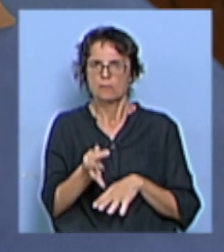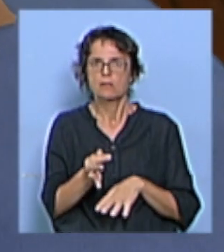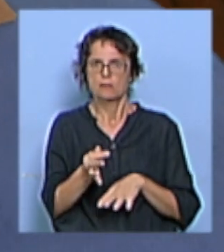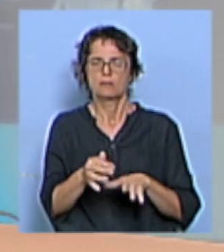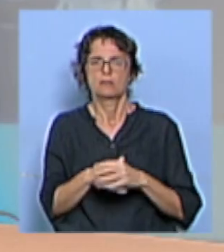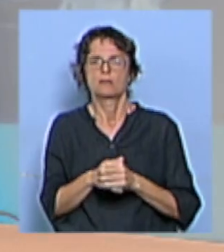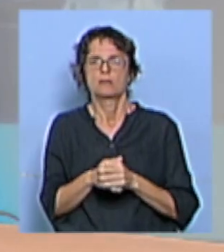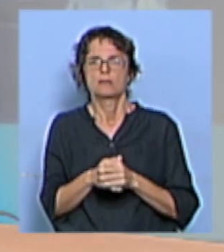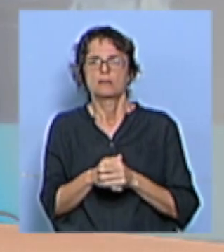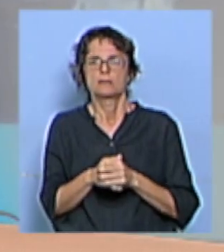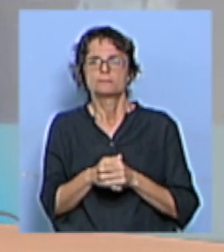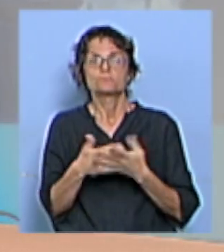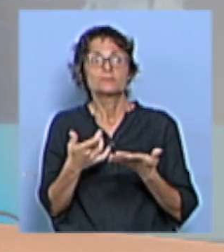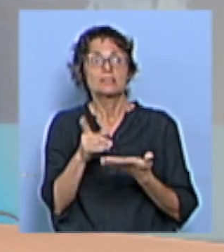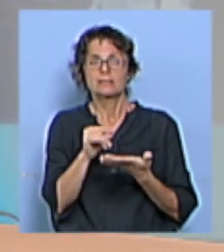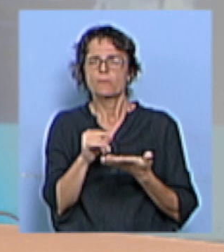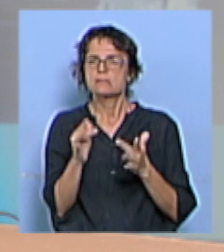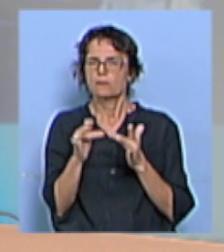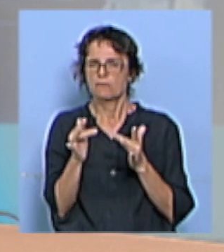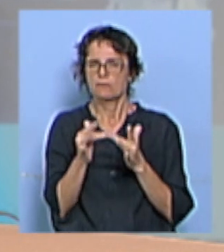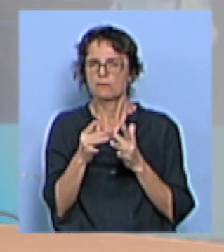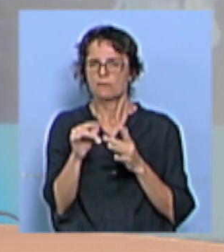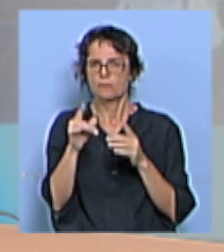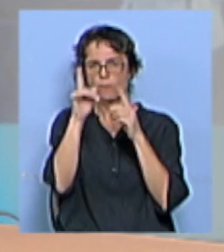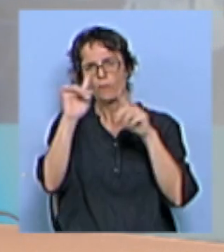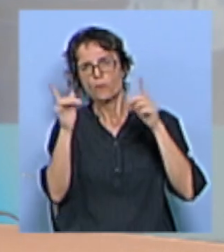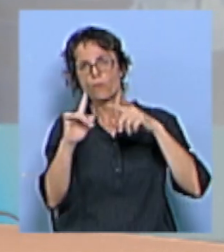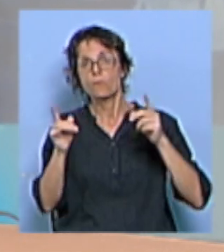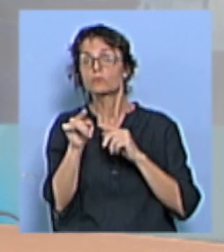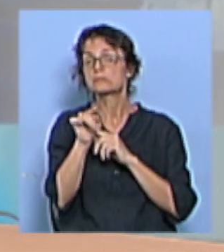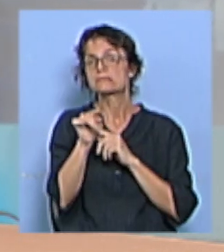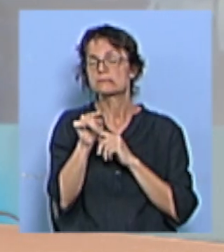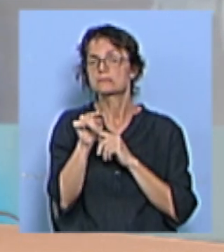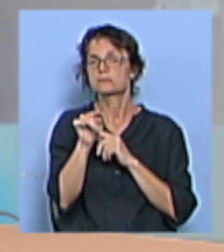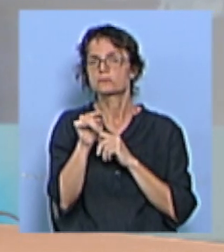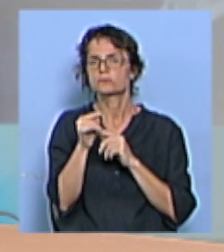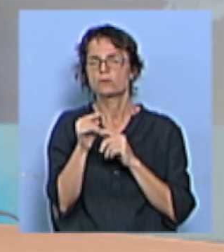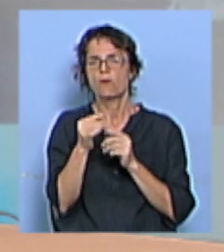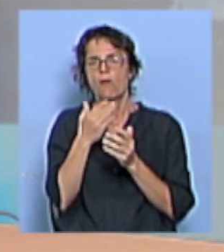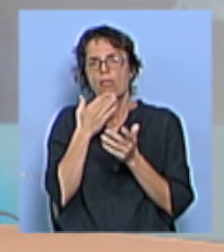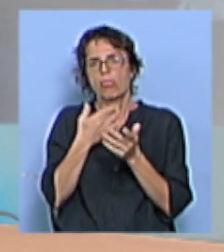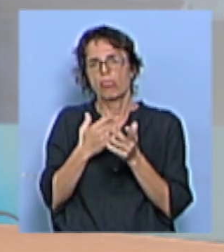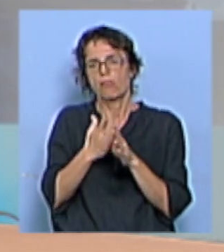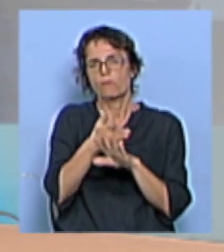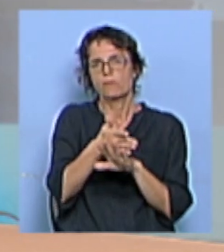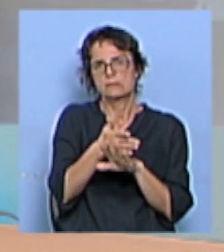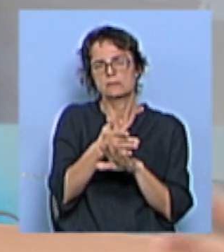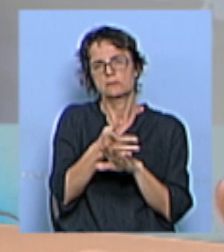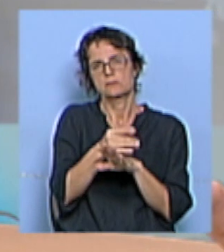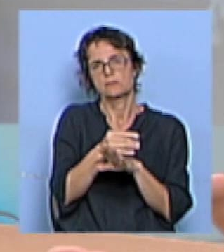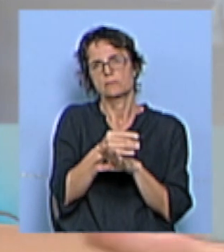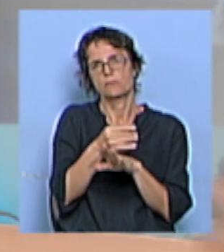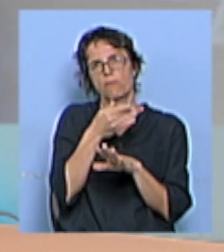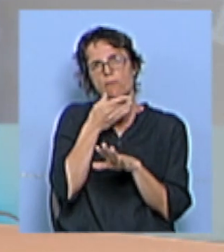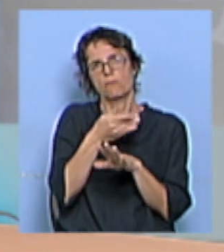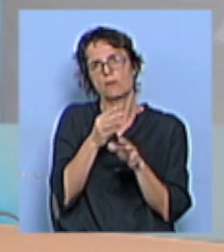a música, estas sonoridades tantas vezes são acesso mais facilitado também a experiências de espiritualidade,